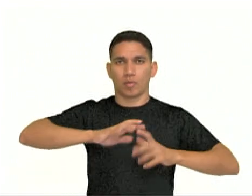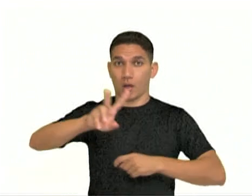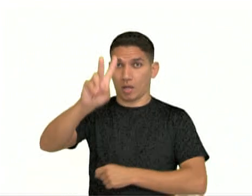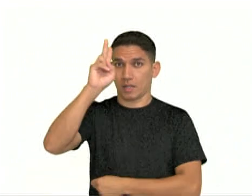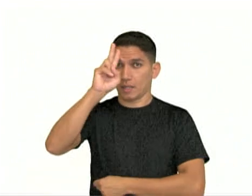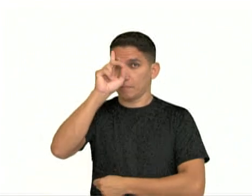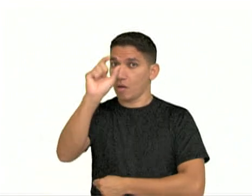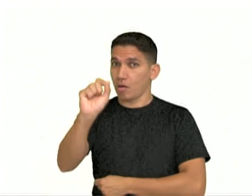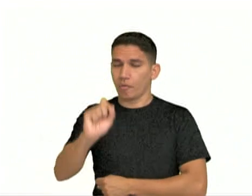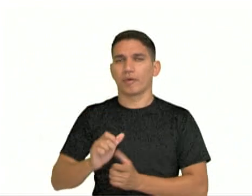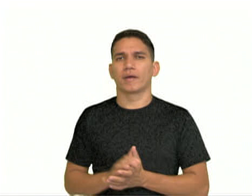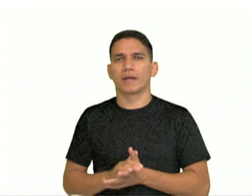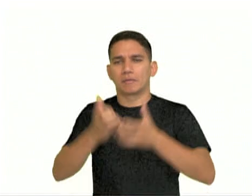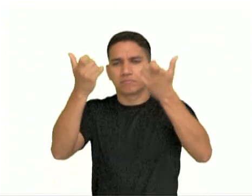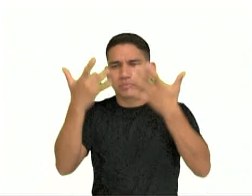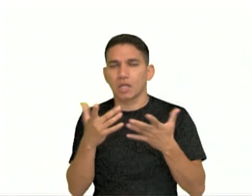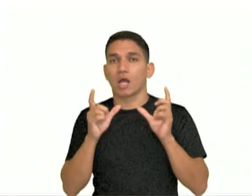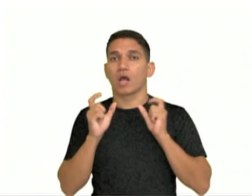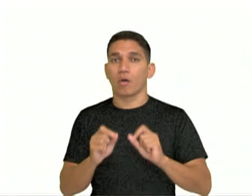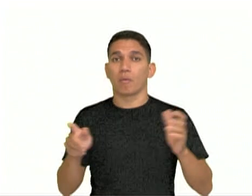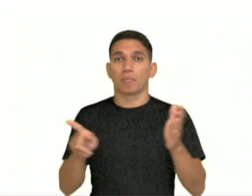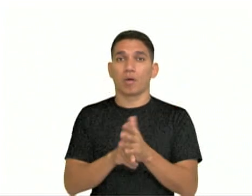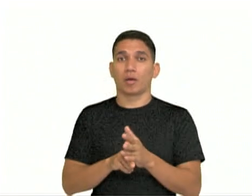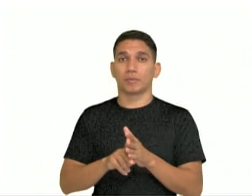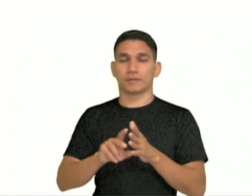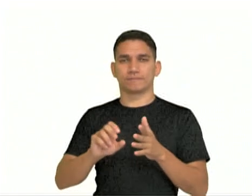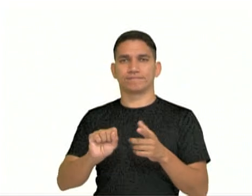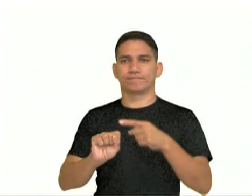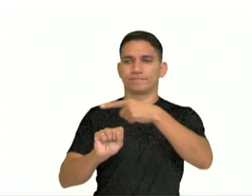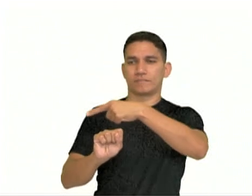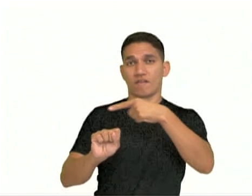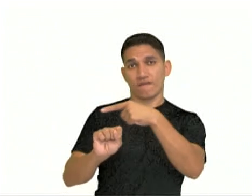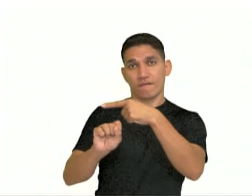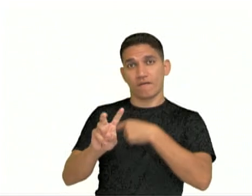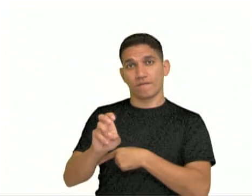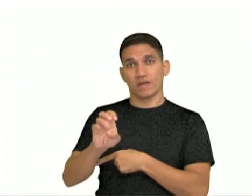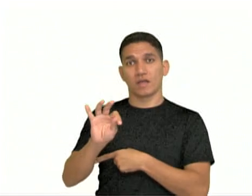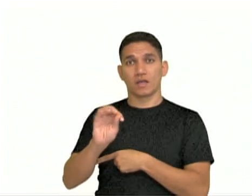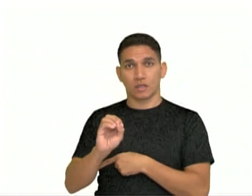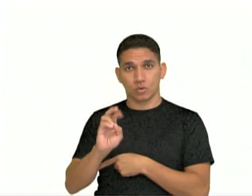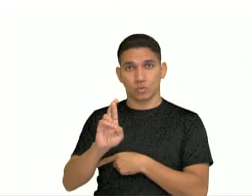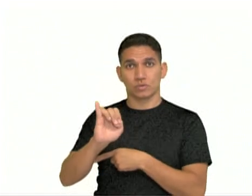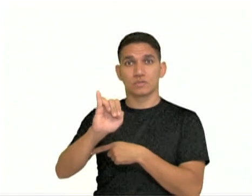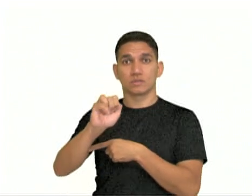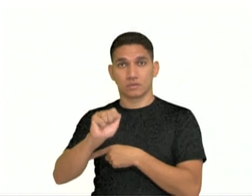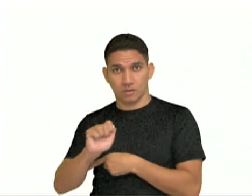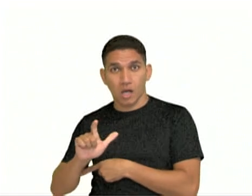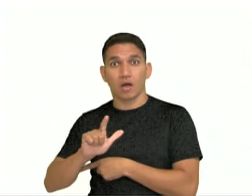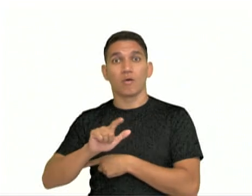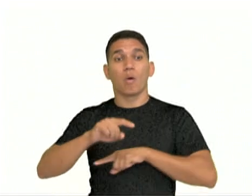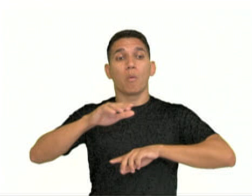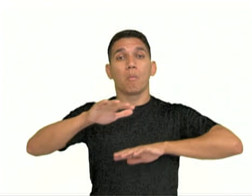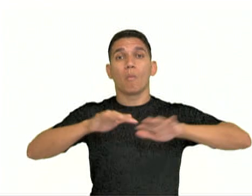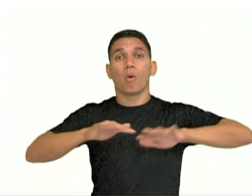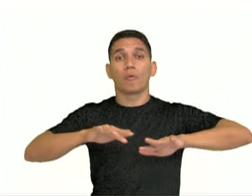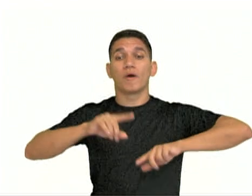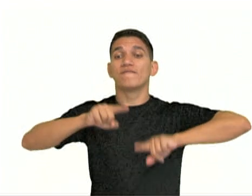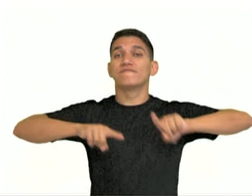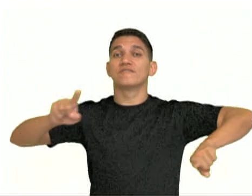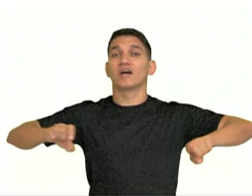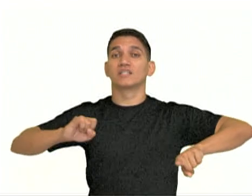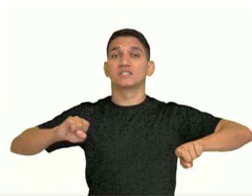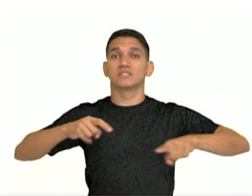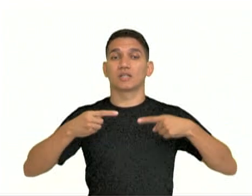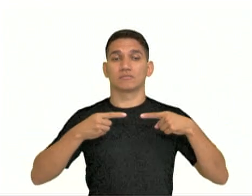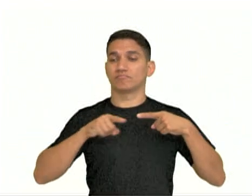que aqui eu posso trabalhar de uma forma vetorial, certo? Ou seja, a quantidade de movimento ela varia se eu mudar a direção, mudar o sentido,